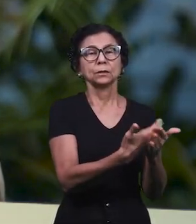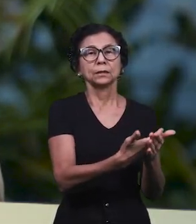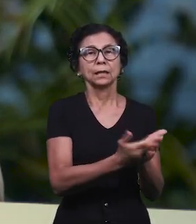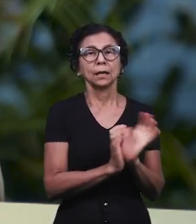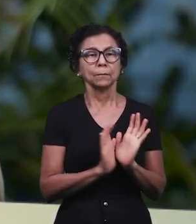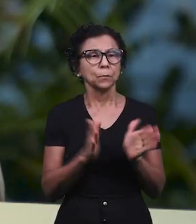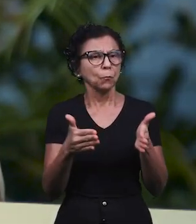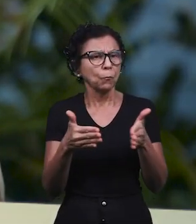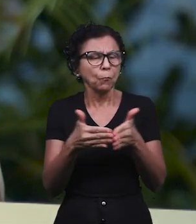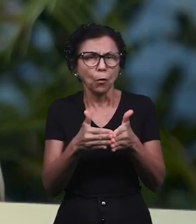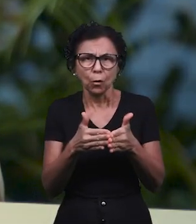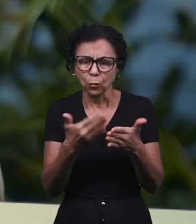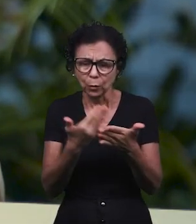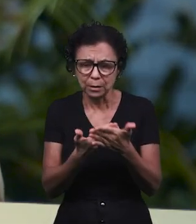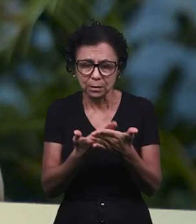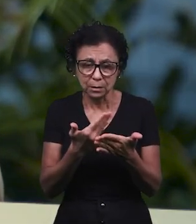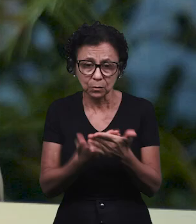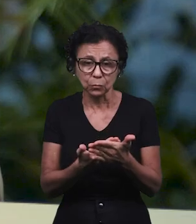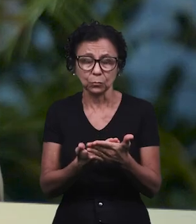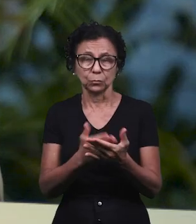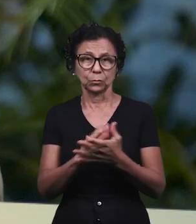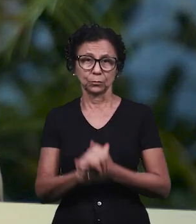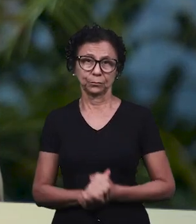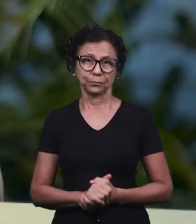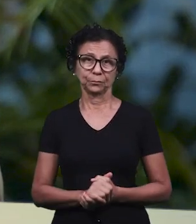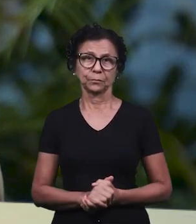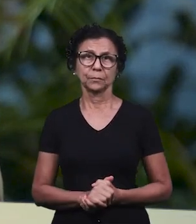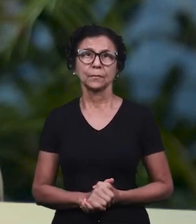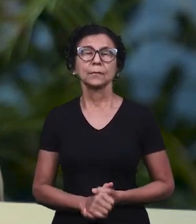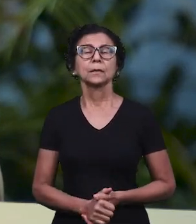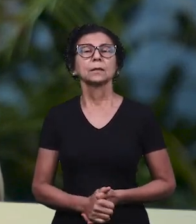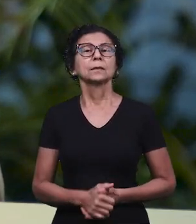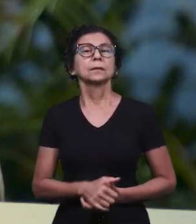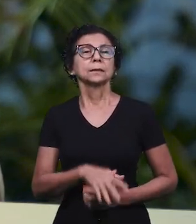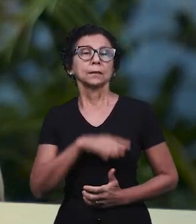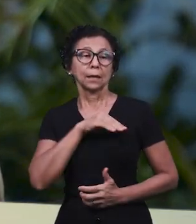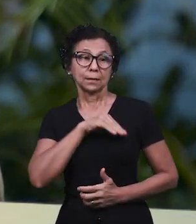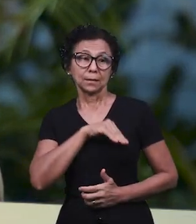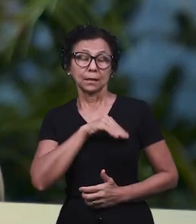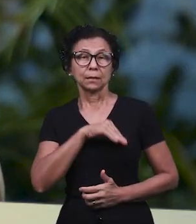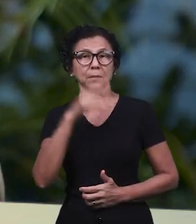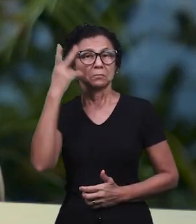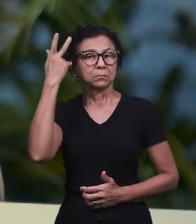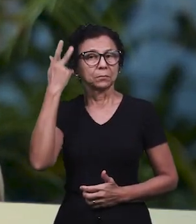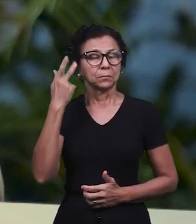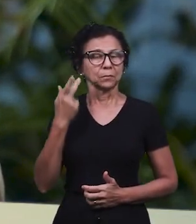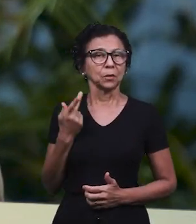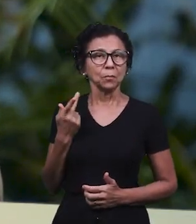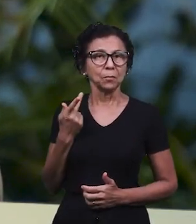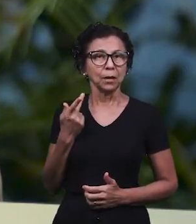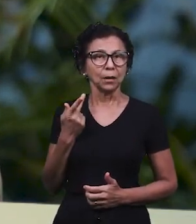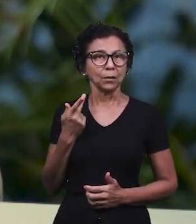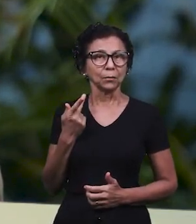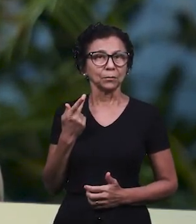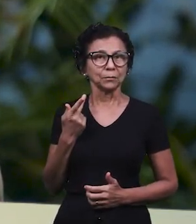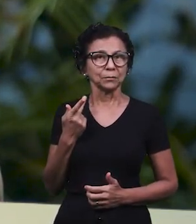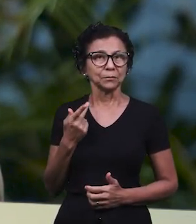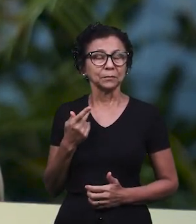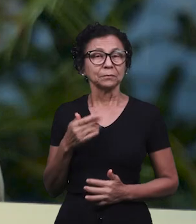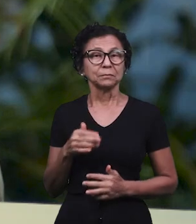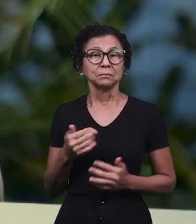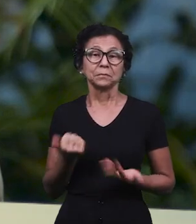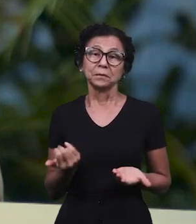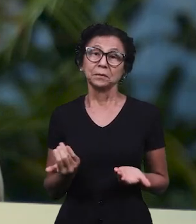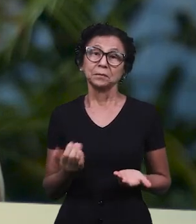para o estudo, recebendo, né, o seu salário normalmente, e ao final recebendo um